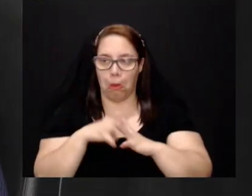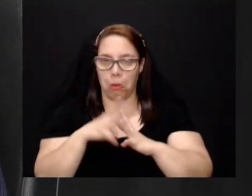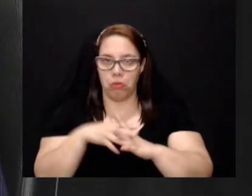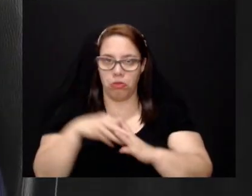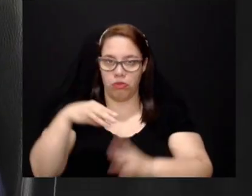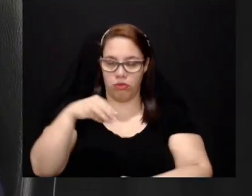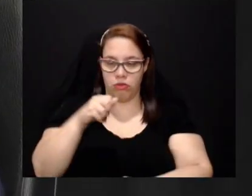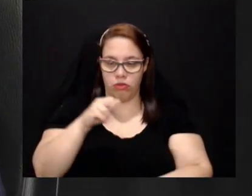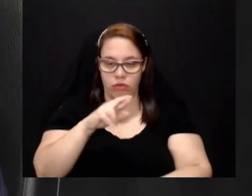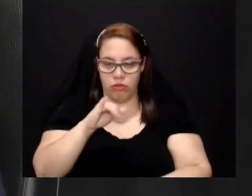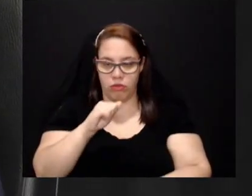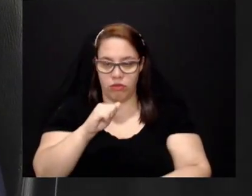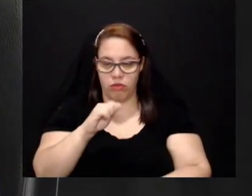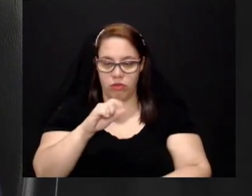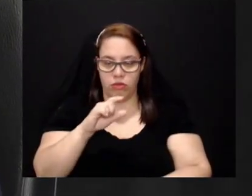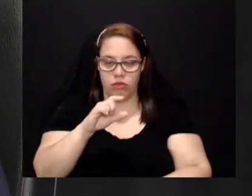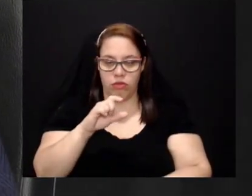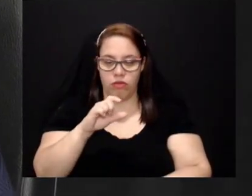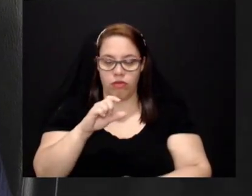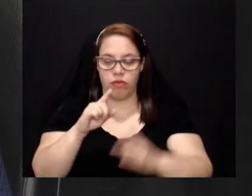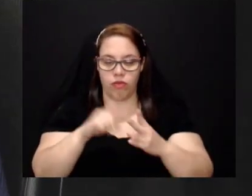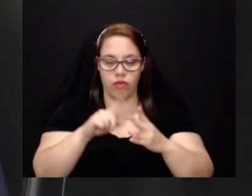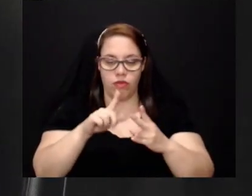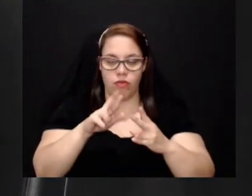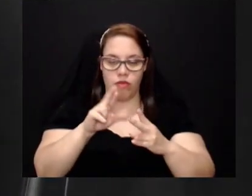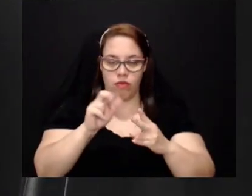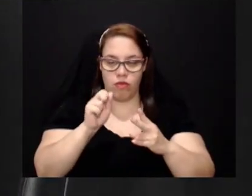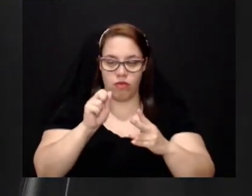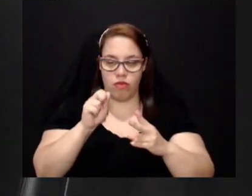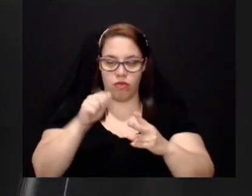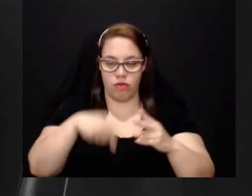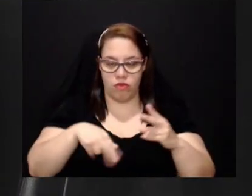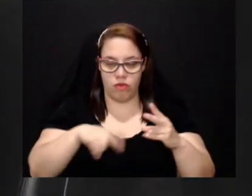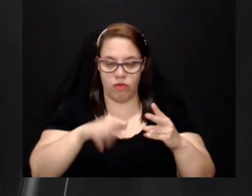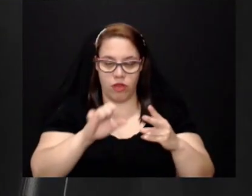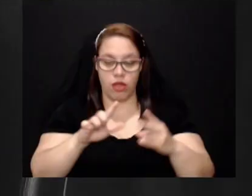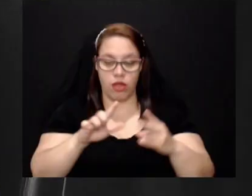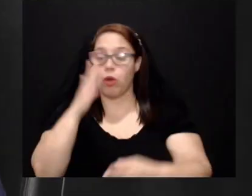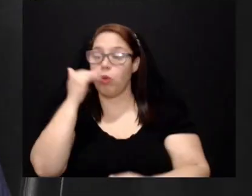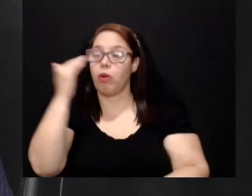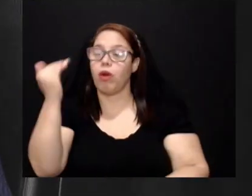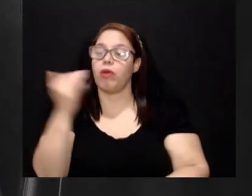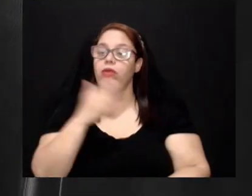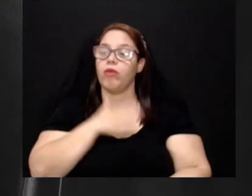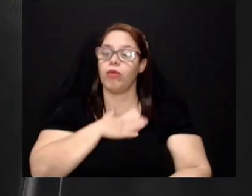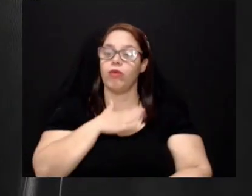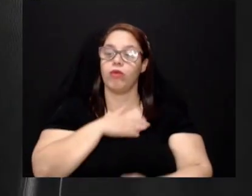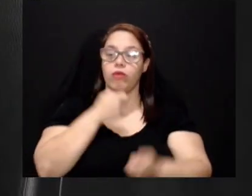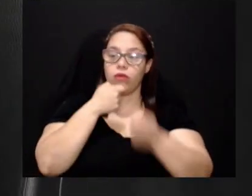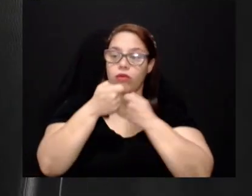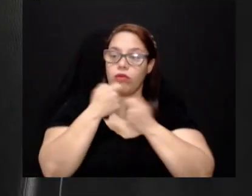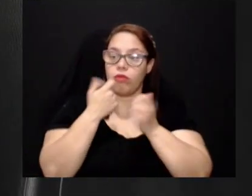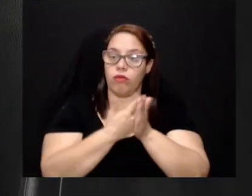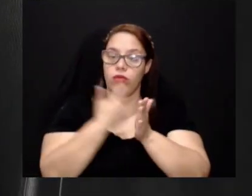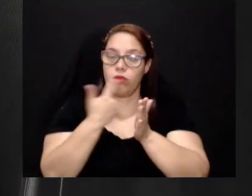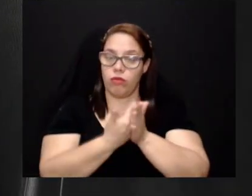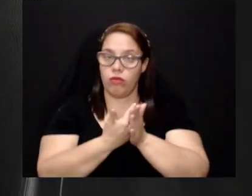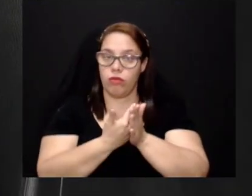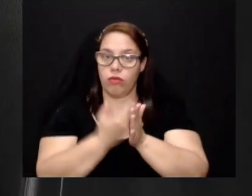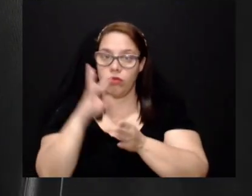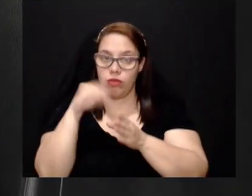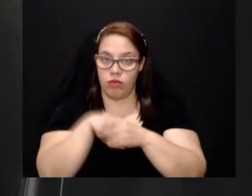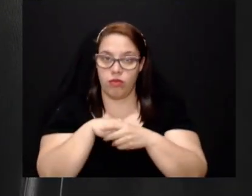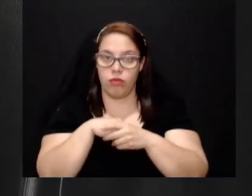dos Santos. E elas foram para mim assim uma inspiração muito grande, tanto de jornalismo quanto dentro da assessoria de